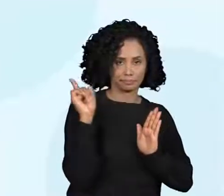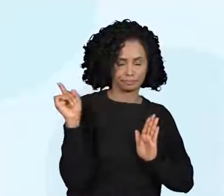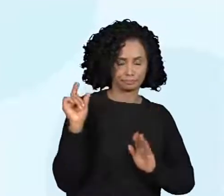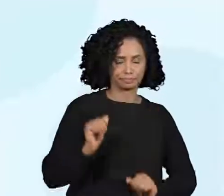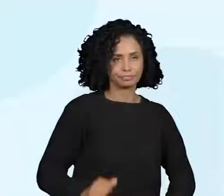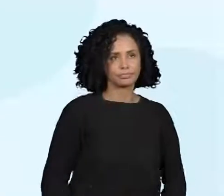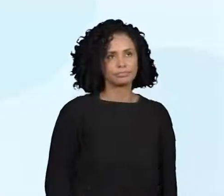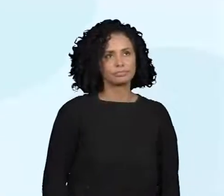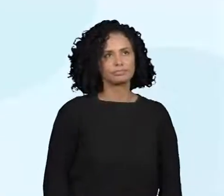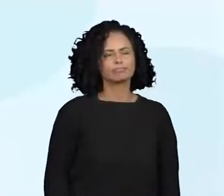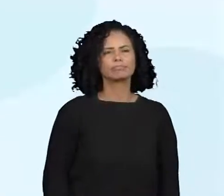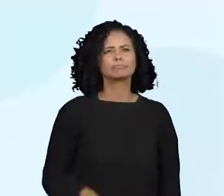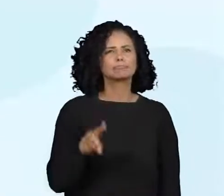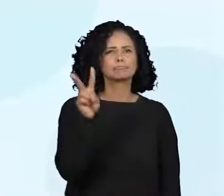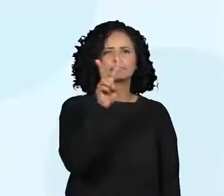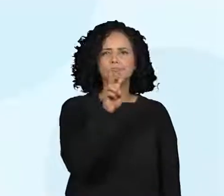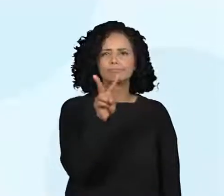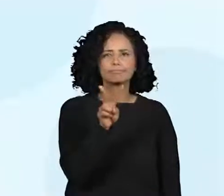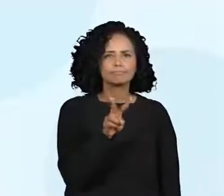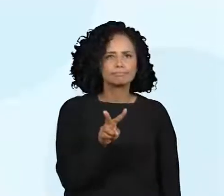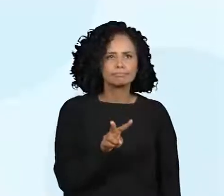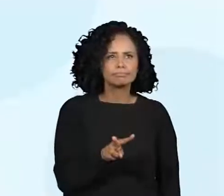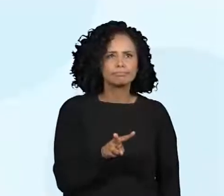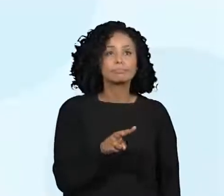e singularidade que nos permite